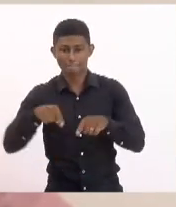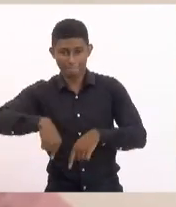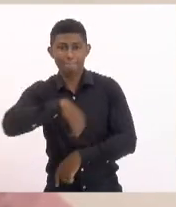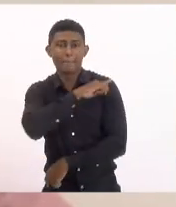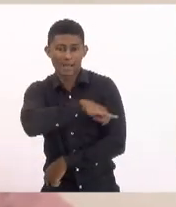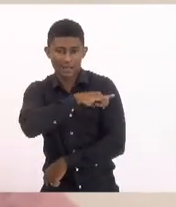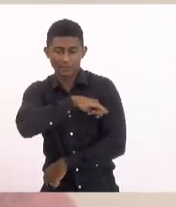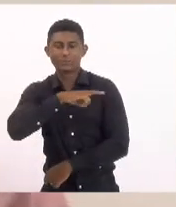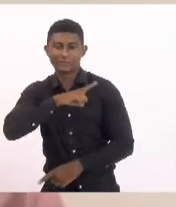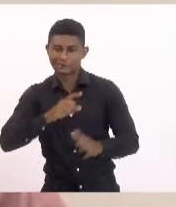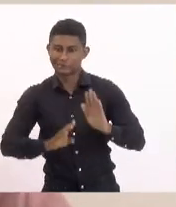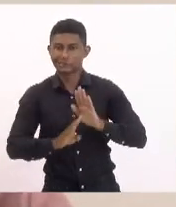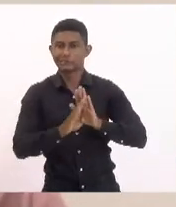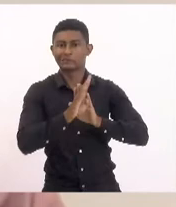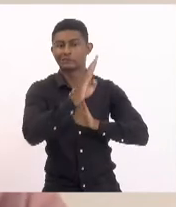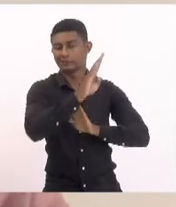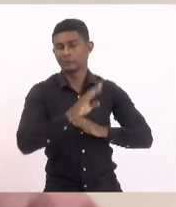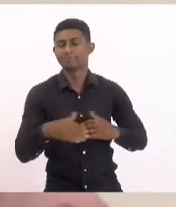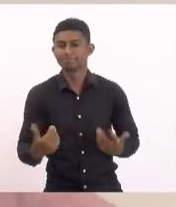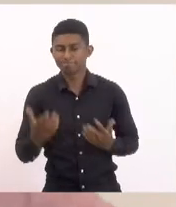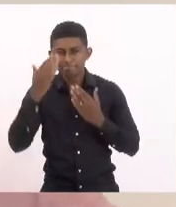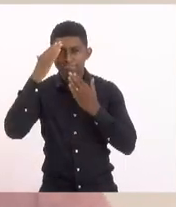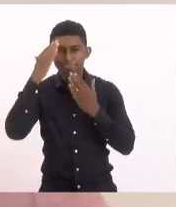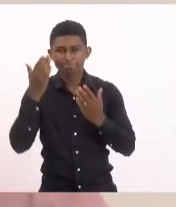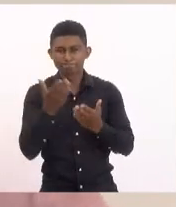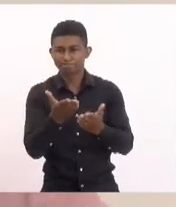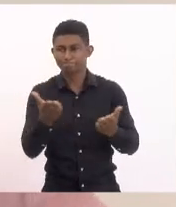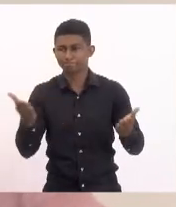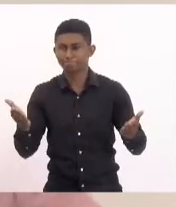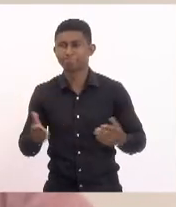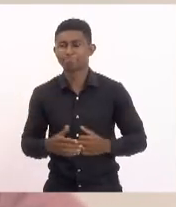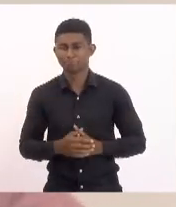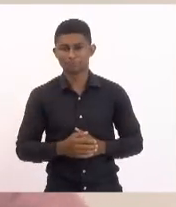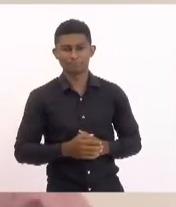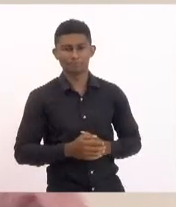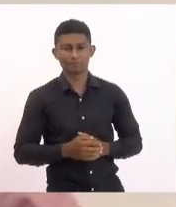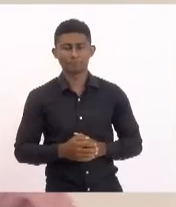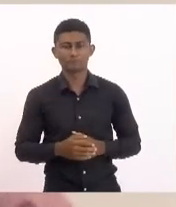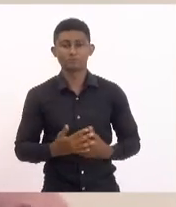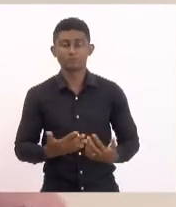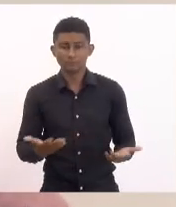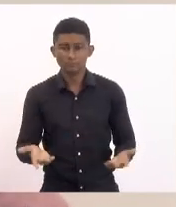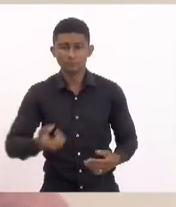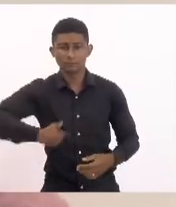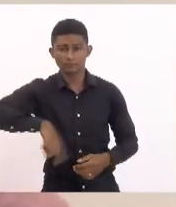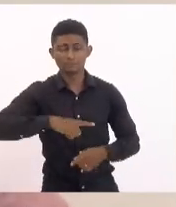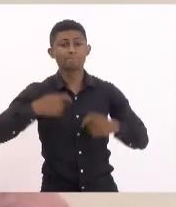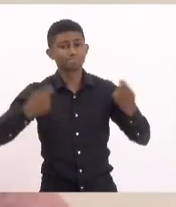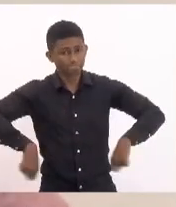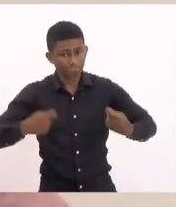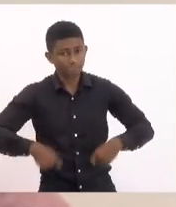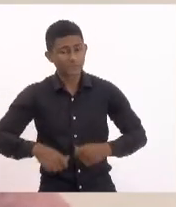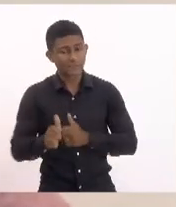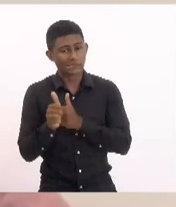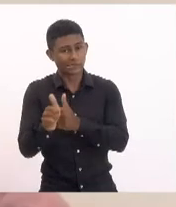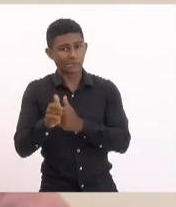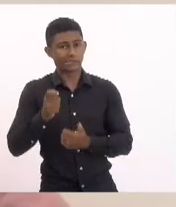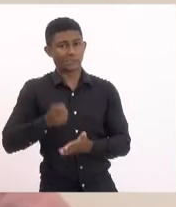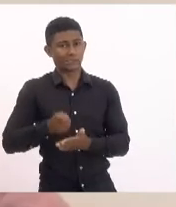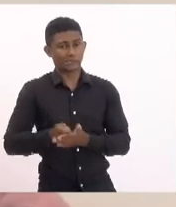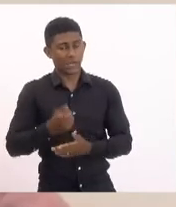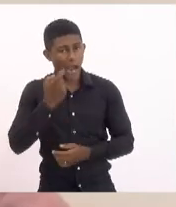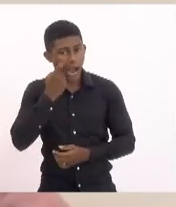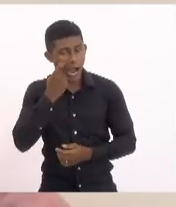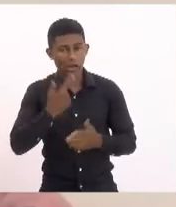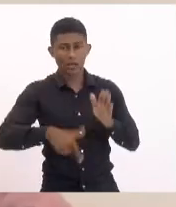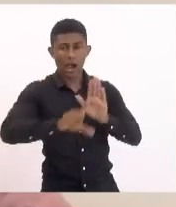ranking nacional. Agradecer a todos vocês e cobrar aí agora, acompanhar e cobrar a efetividade